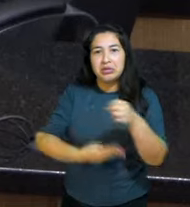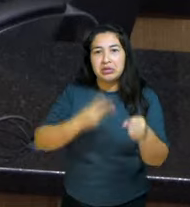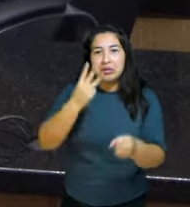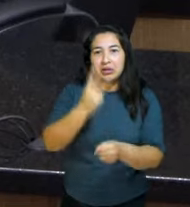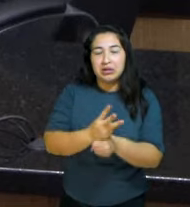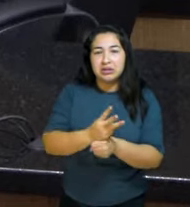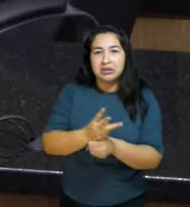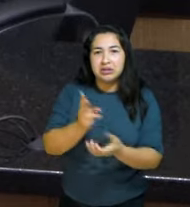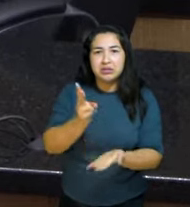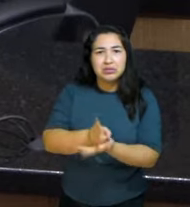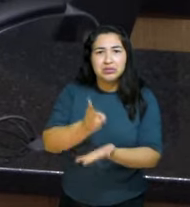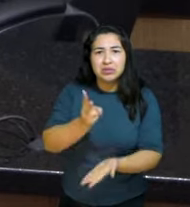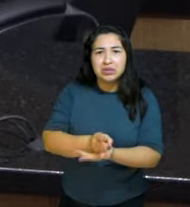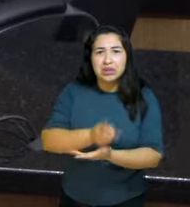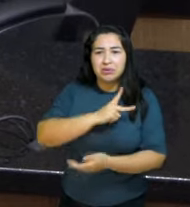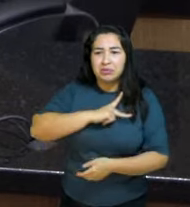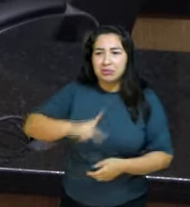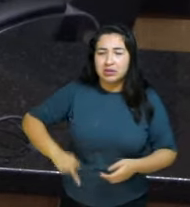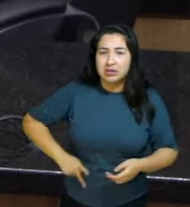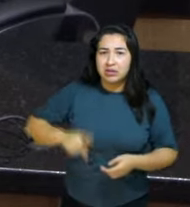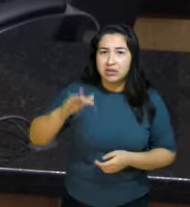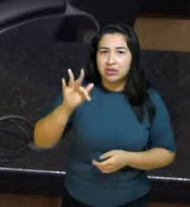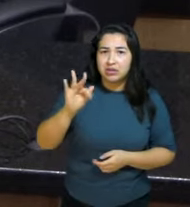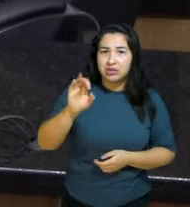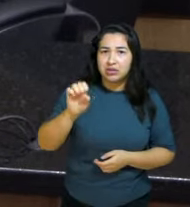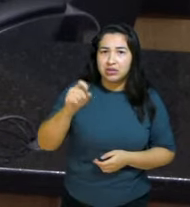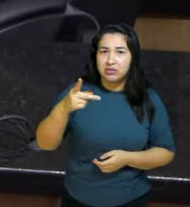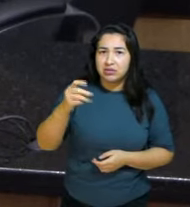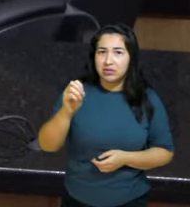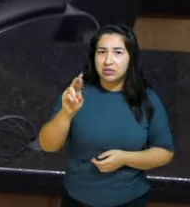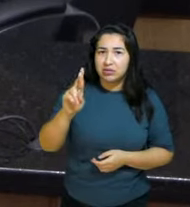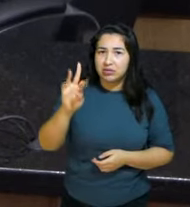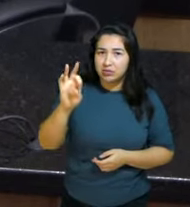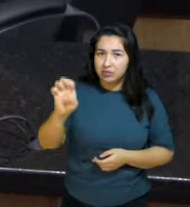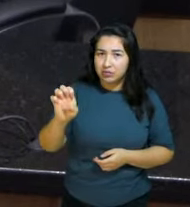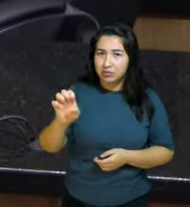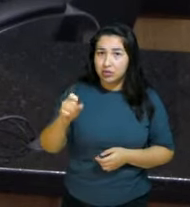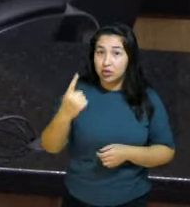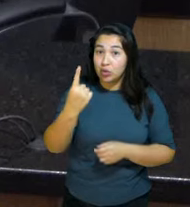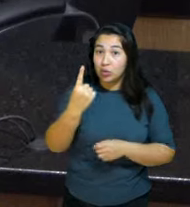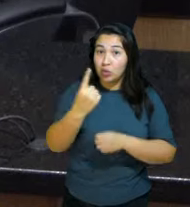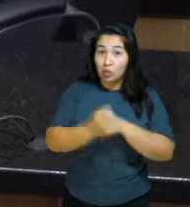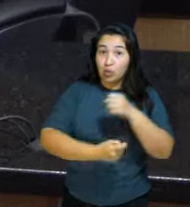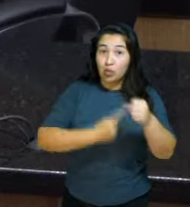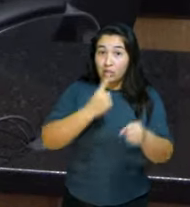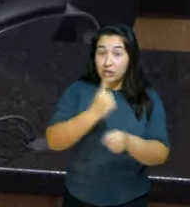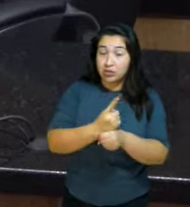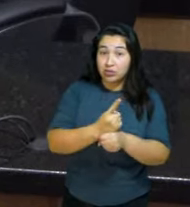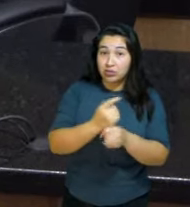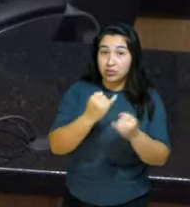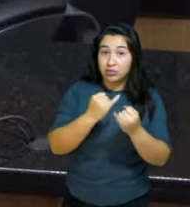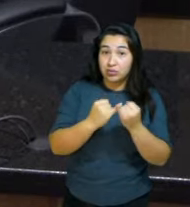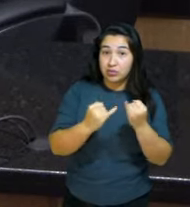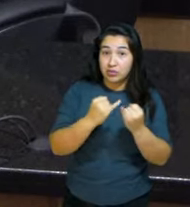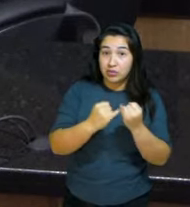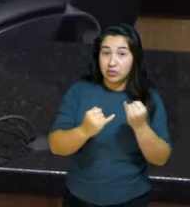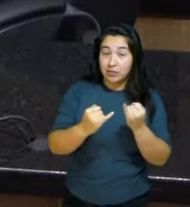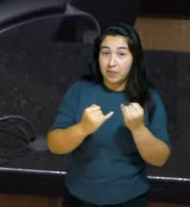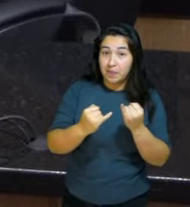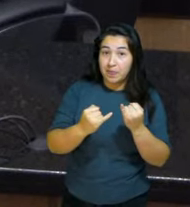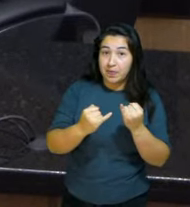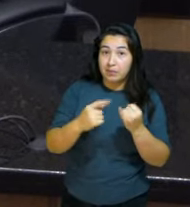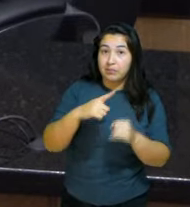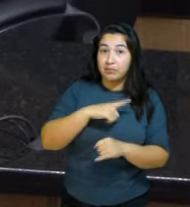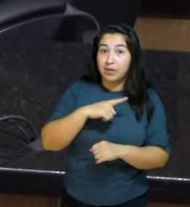da FESPORTE. Nós estamos há um ano e seis meses, foram passados dois presidentes, o presidente está,